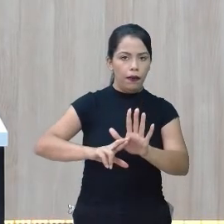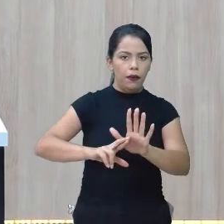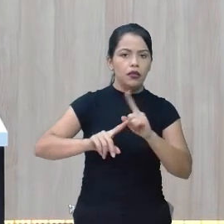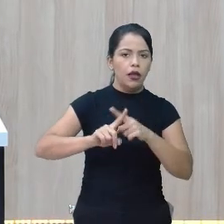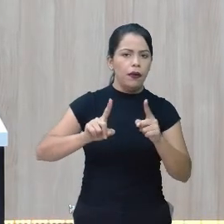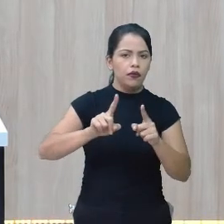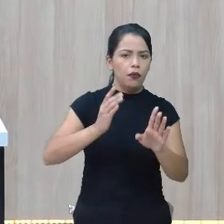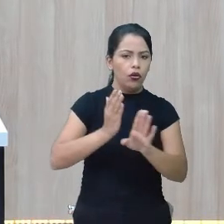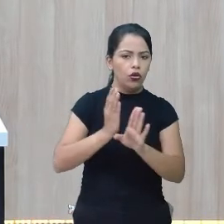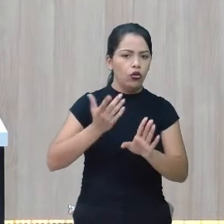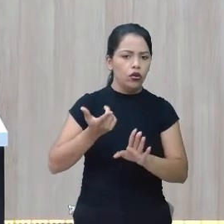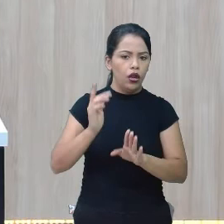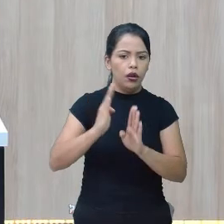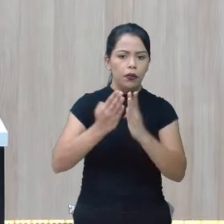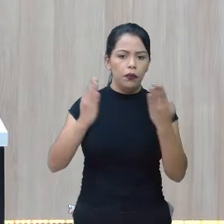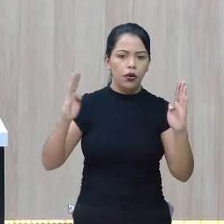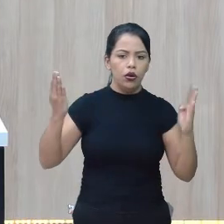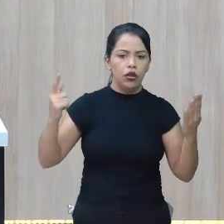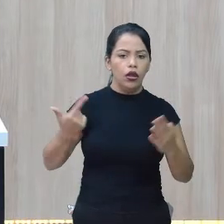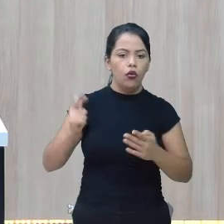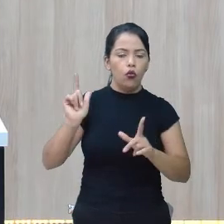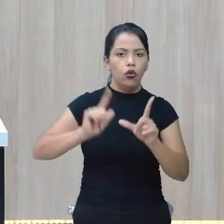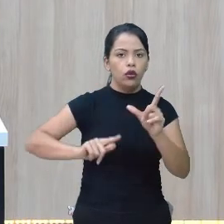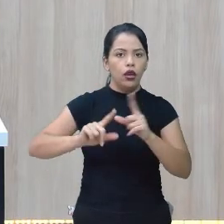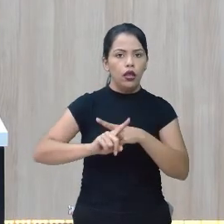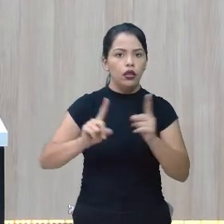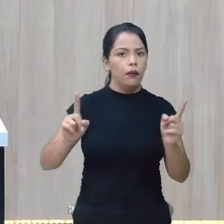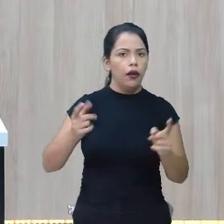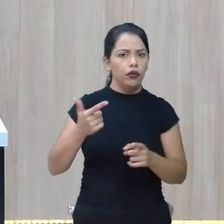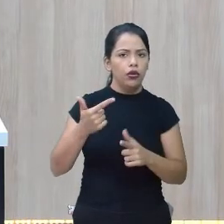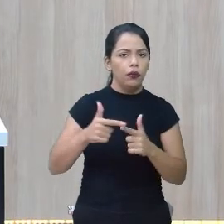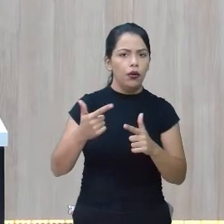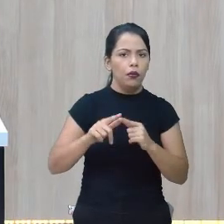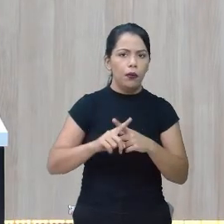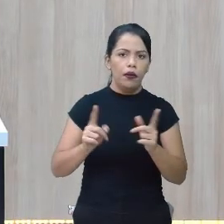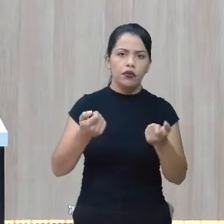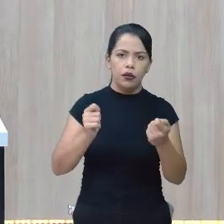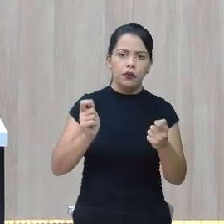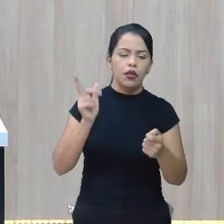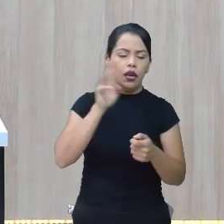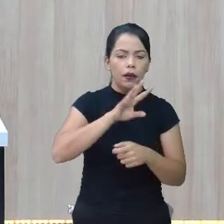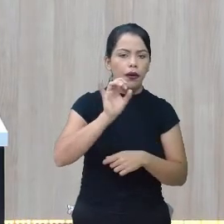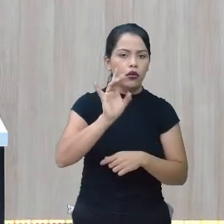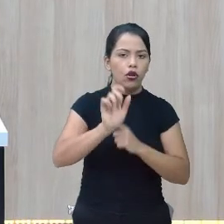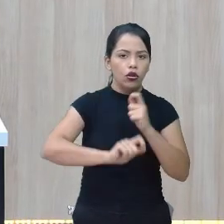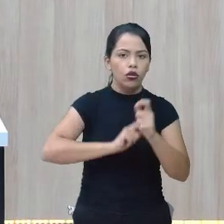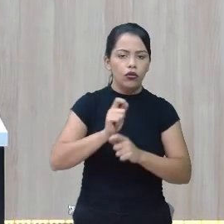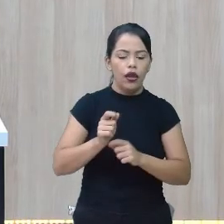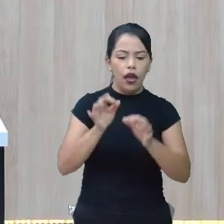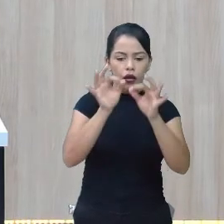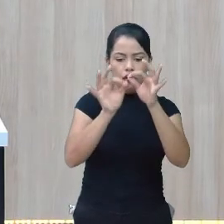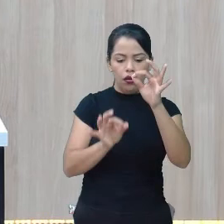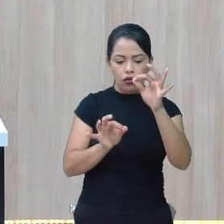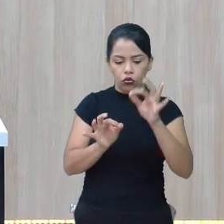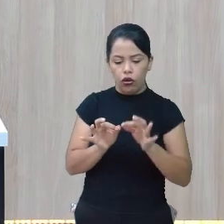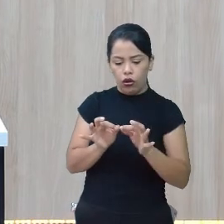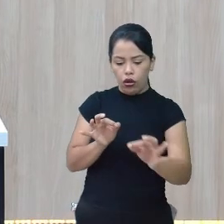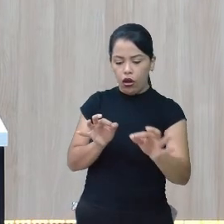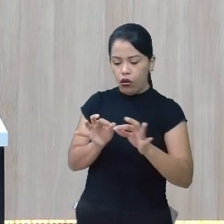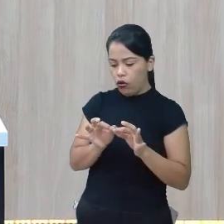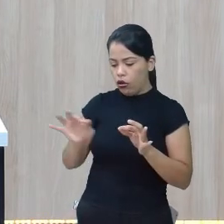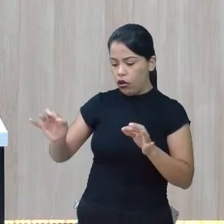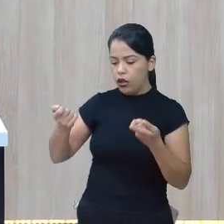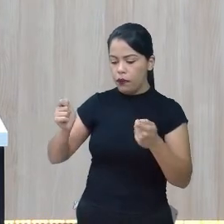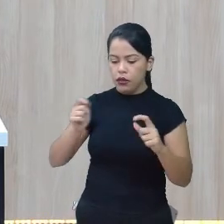tá, gente? Não tem problema nenhum. Desde que você lembre que vai ser a multiplicação dessas 3 dimensões e a unidade deve ser a mesma,